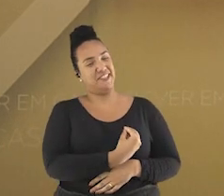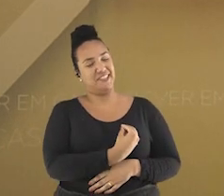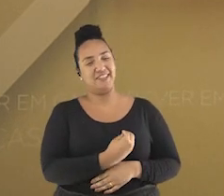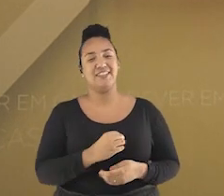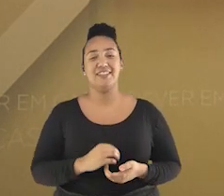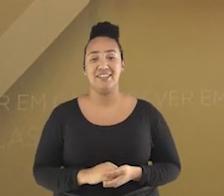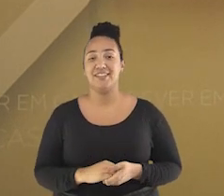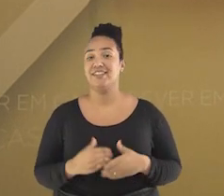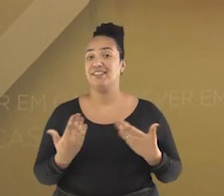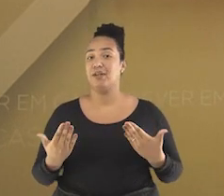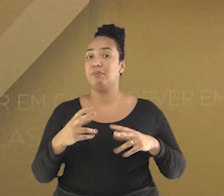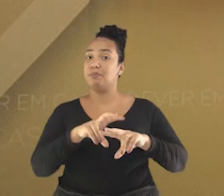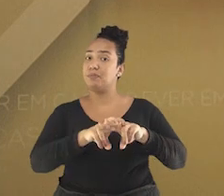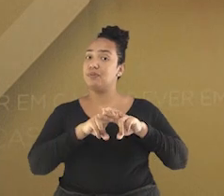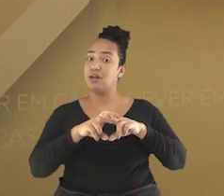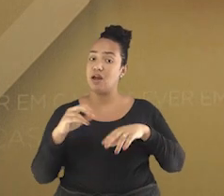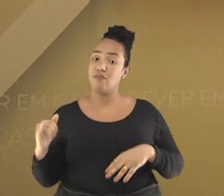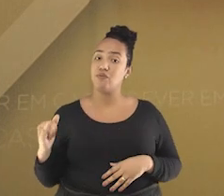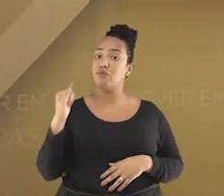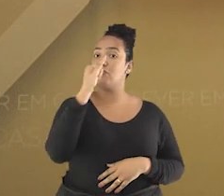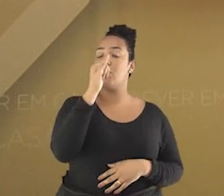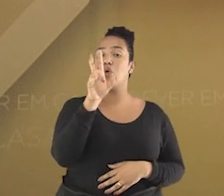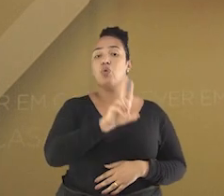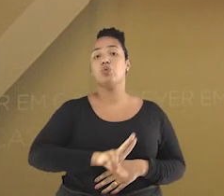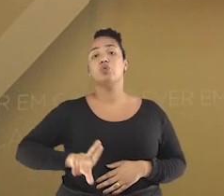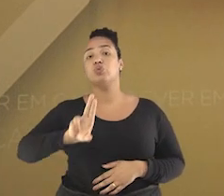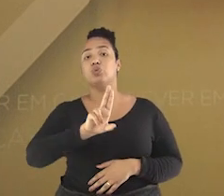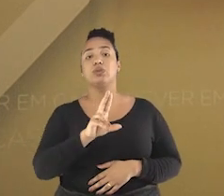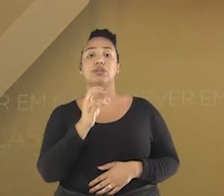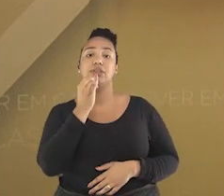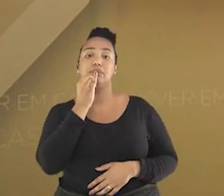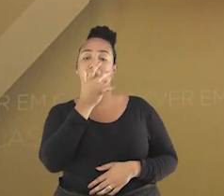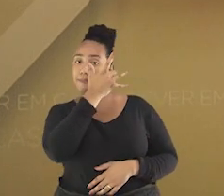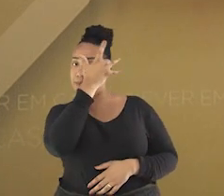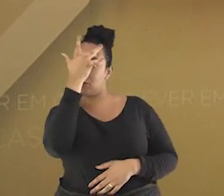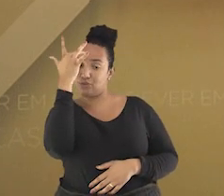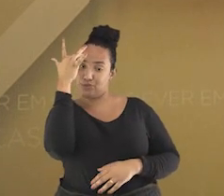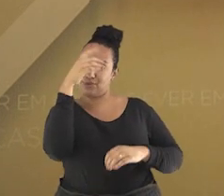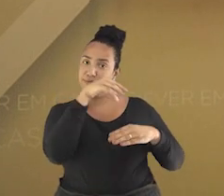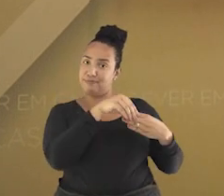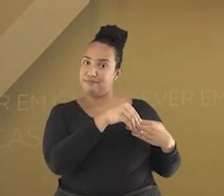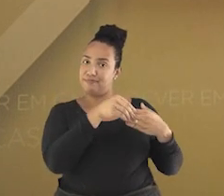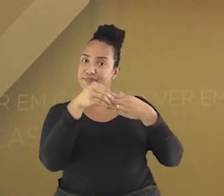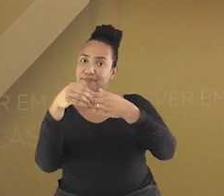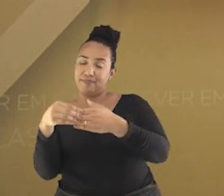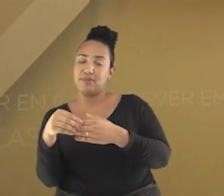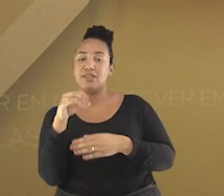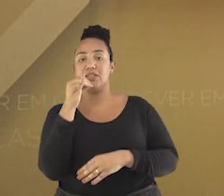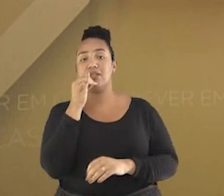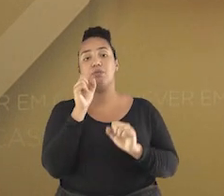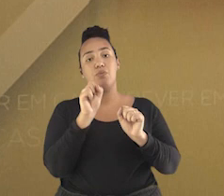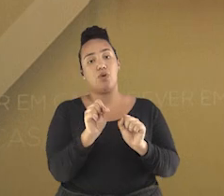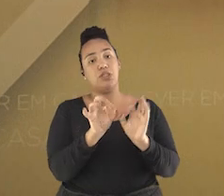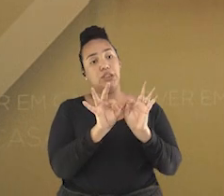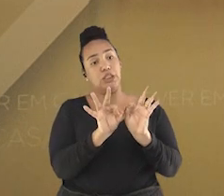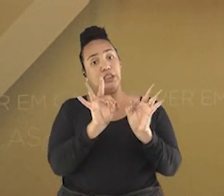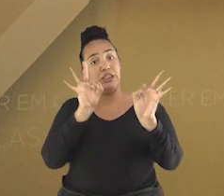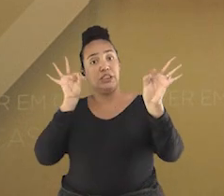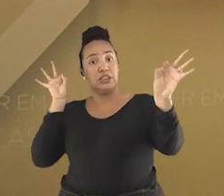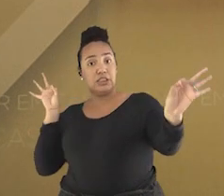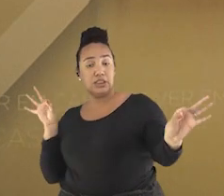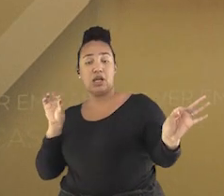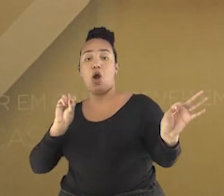humano. Por isso é mais comum ele ser utilizado para transportar pessoas para distâncias médias